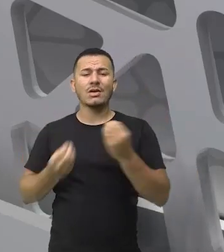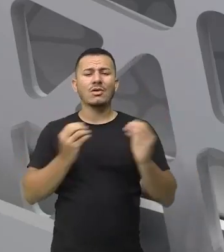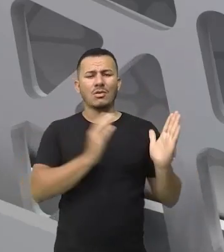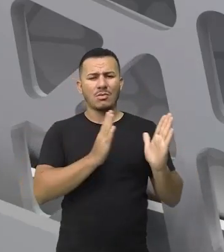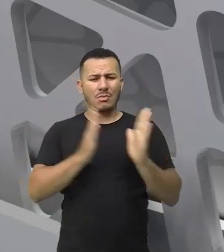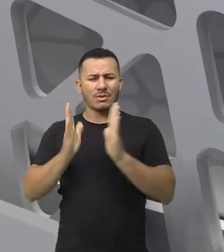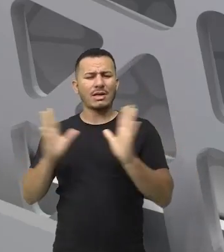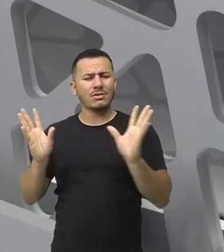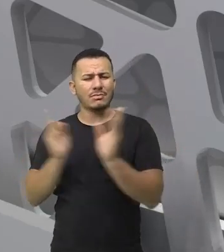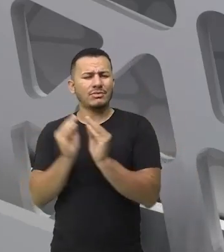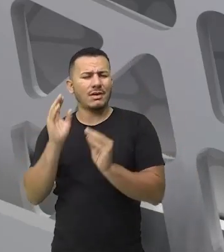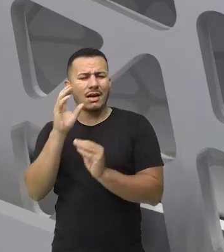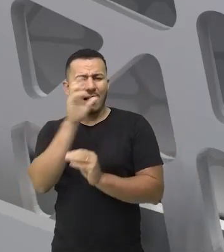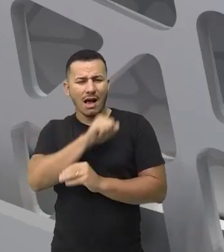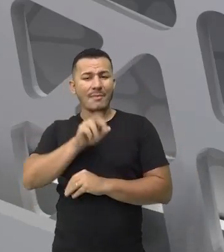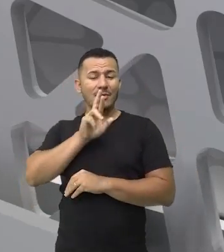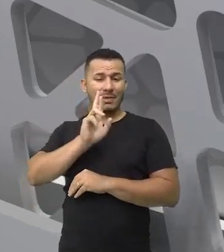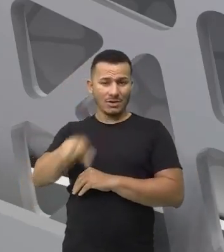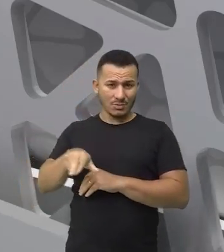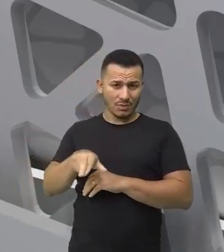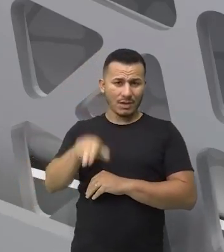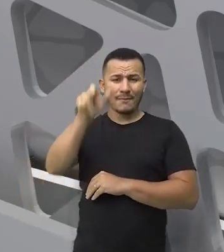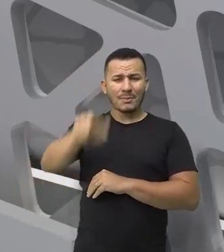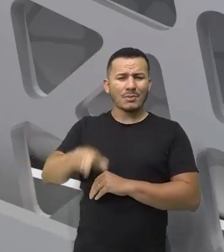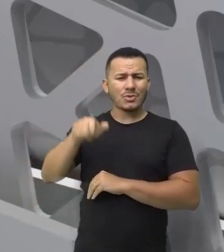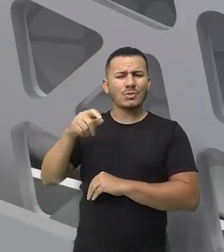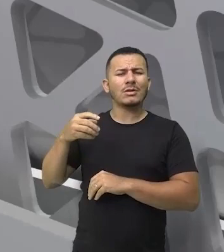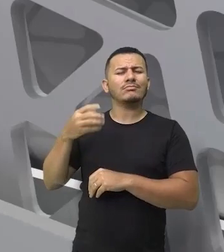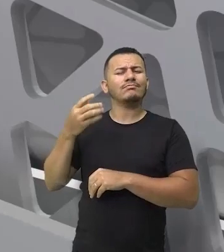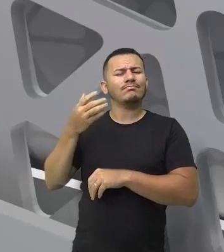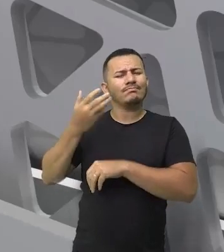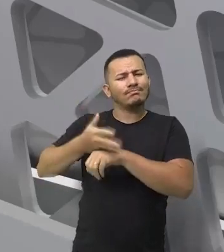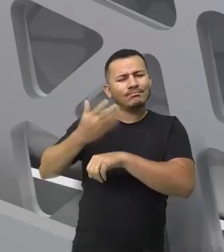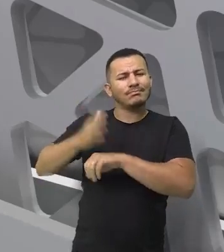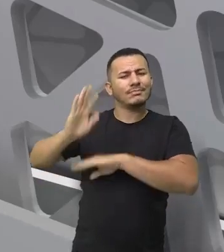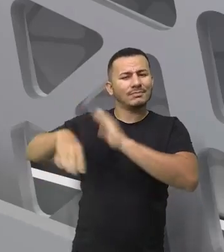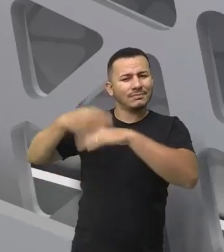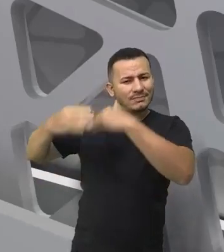aula de hoje. Princípio aditivo, princípio multiplicativo e o processo